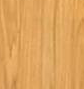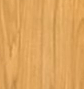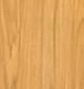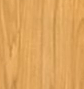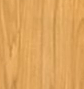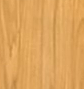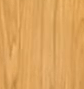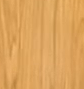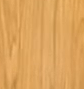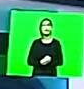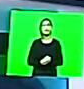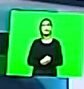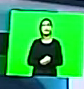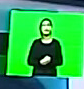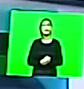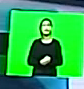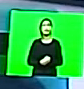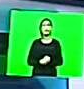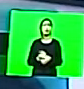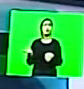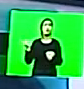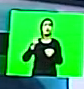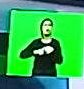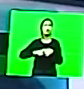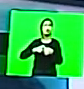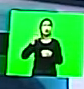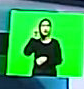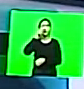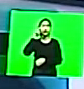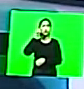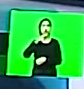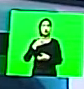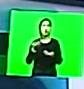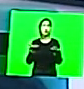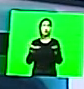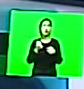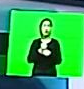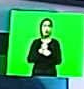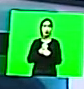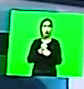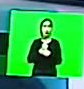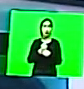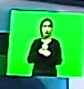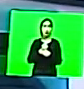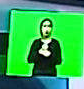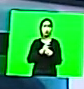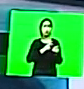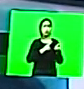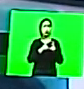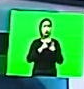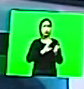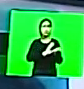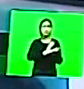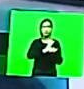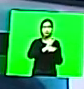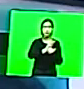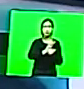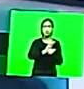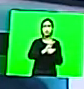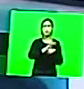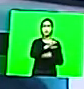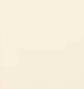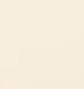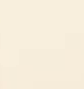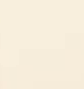políticas de cultura no Estado. As parlamentares cobraram da Fundação Catarinense de Cultura respostas a respeito dos editais que estão